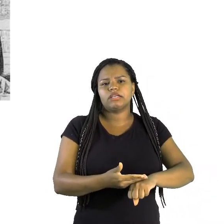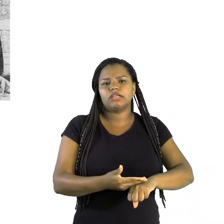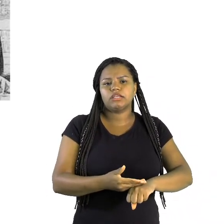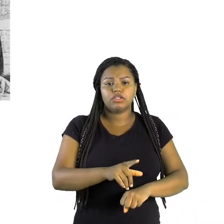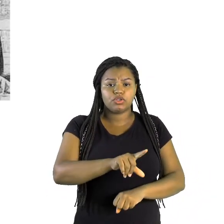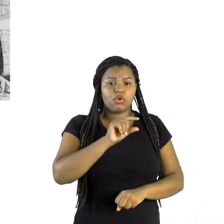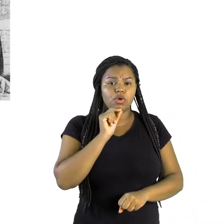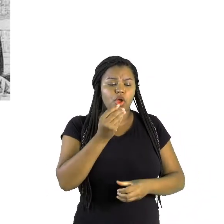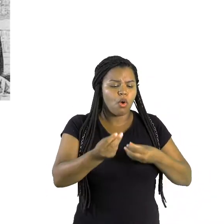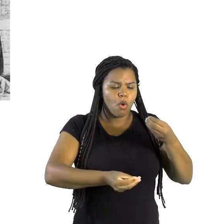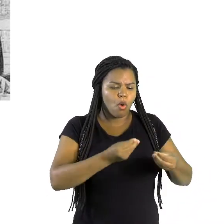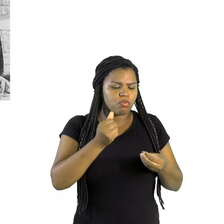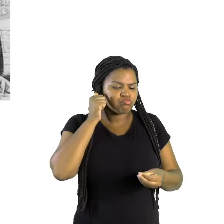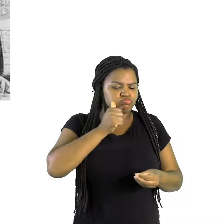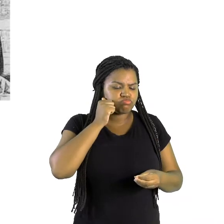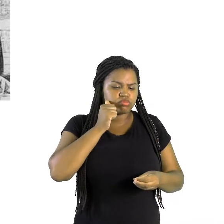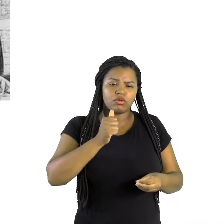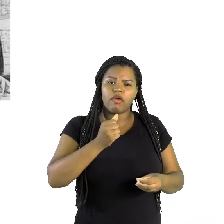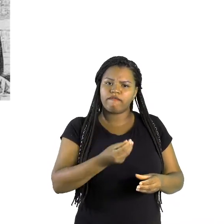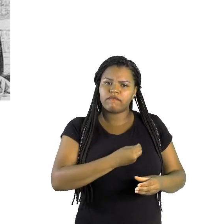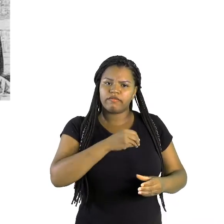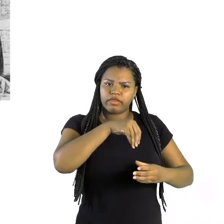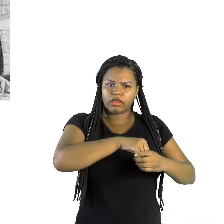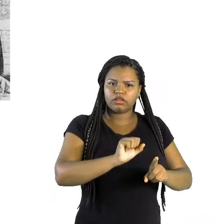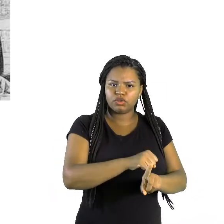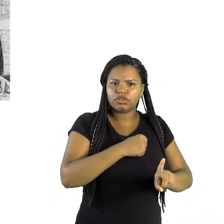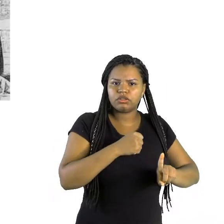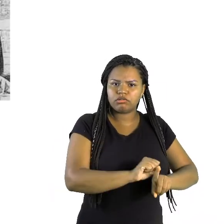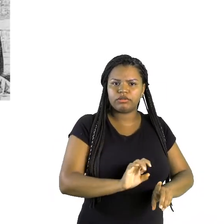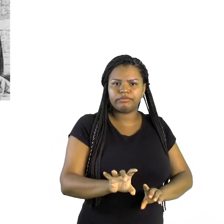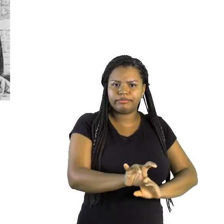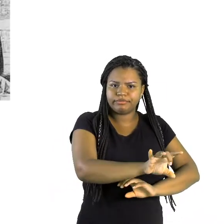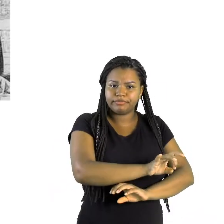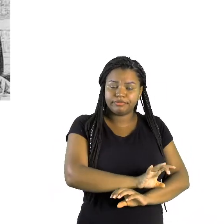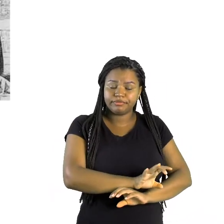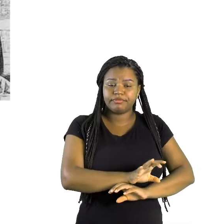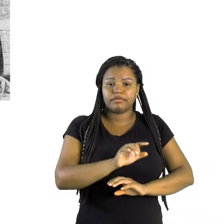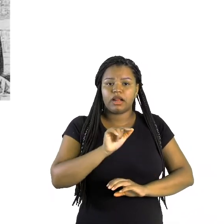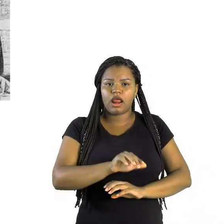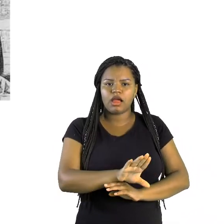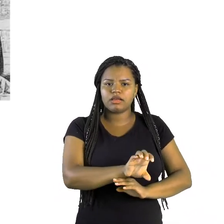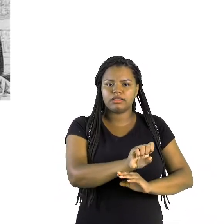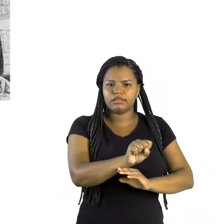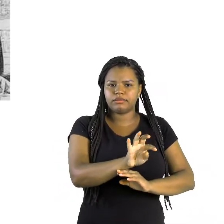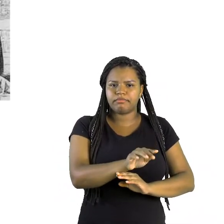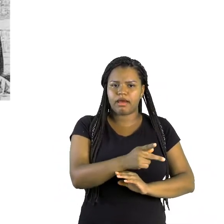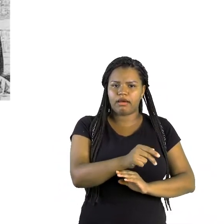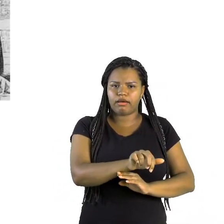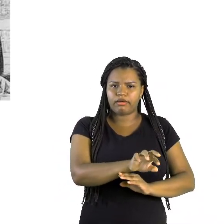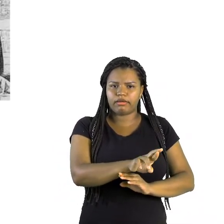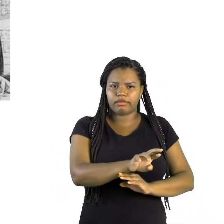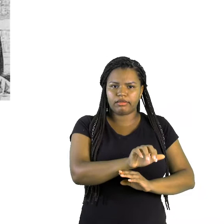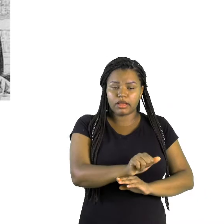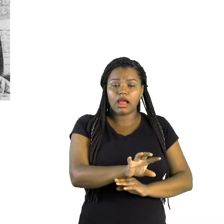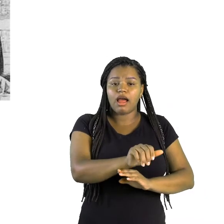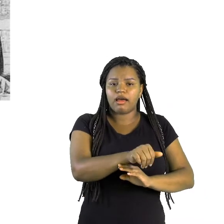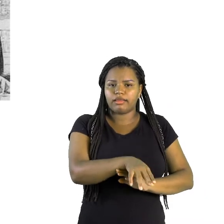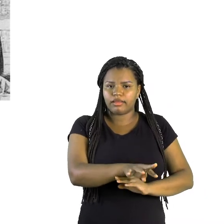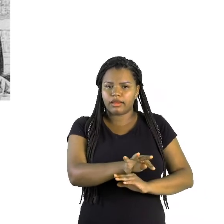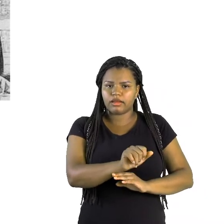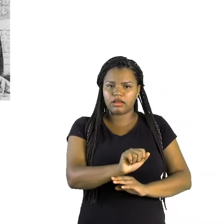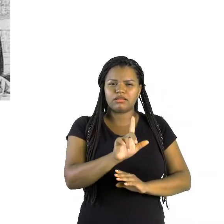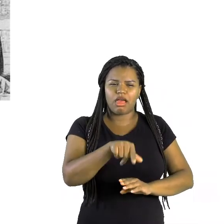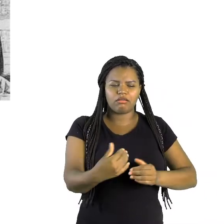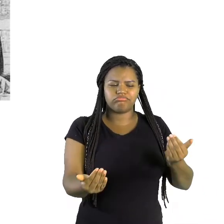mulheres viviam dentro dessa sociedade. Geralmente as sociedades de Esparta e de Atenas, elas servem de parâmetro para a